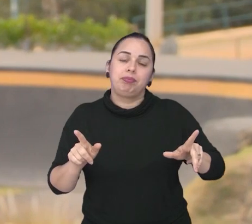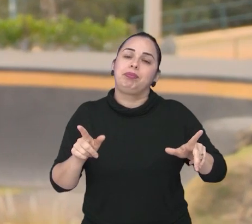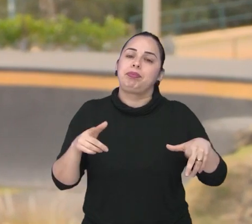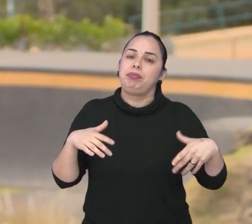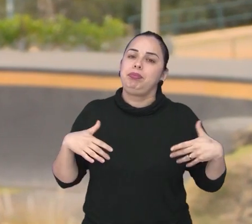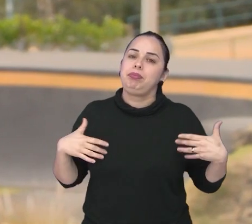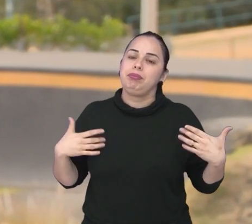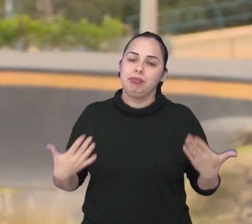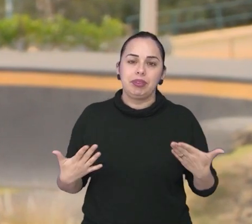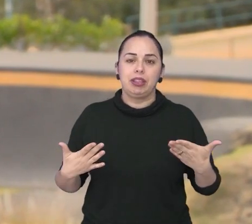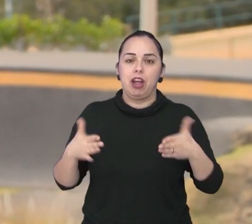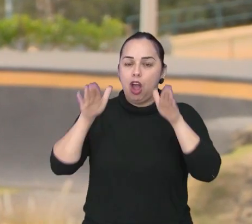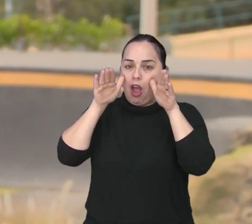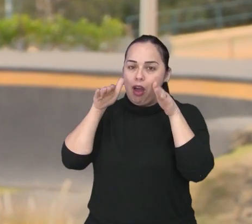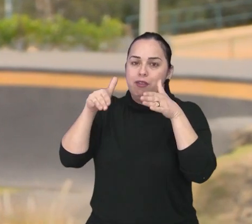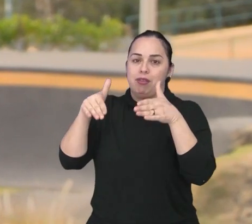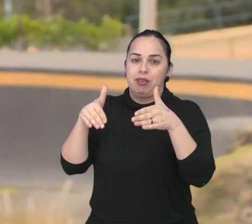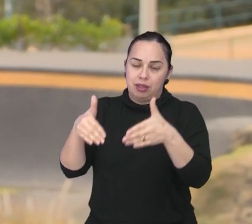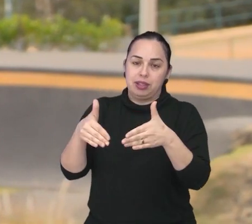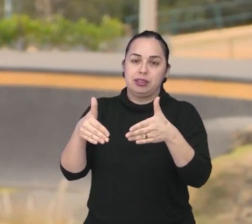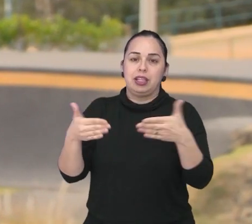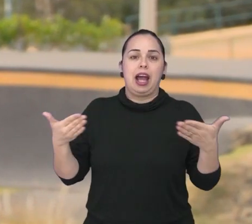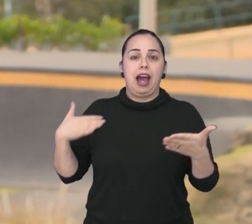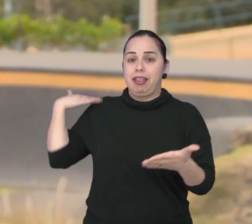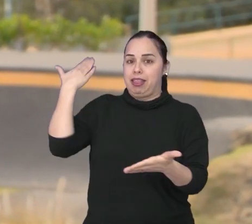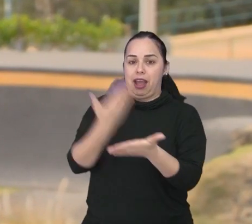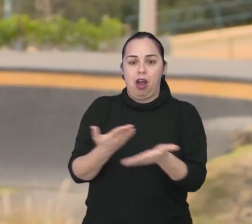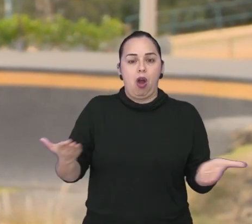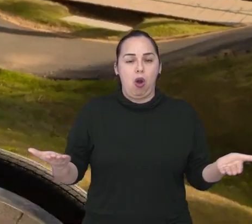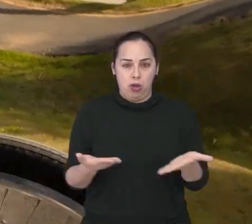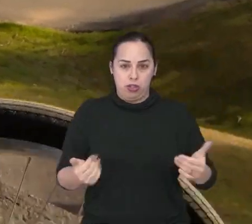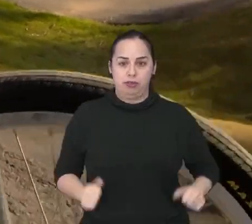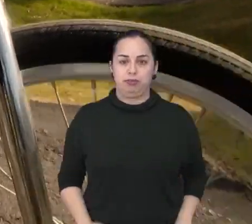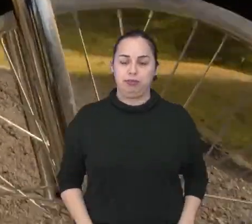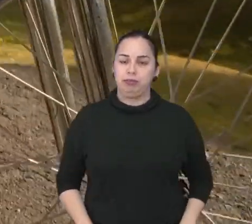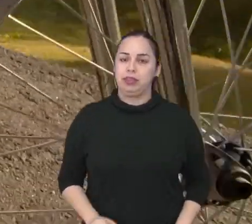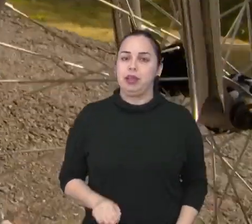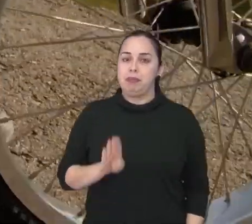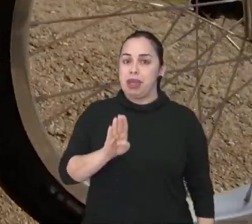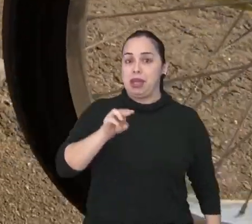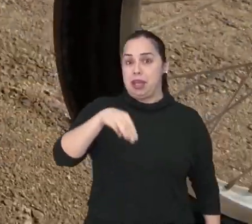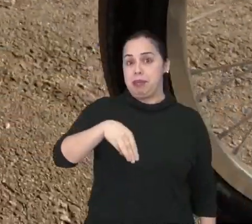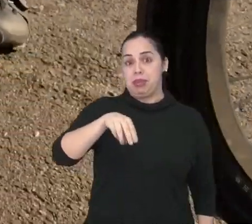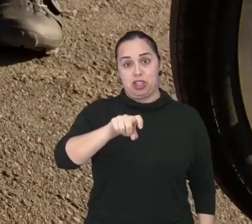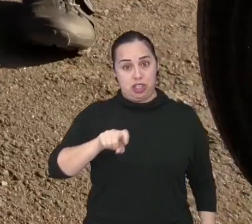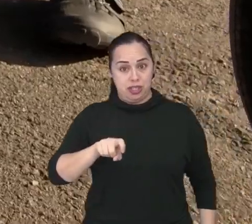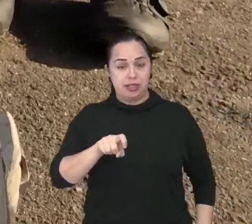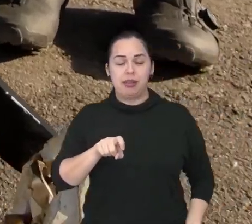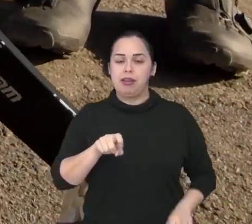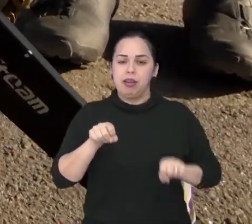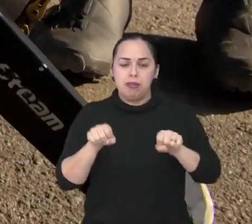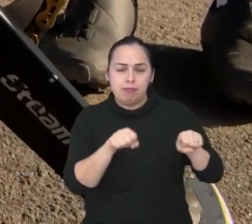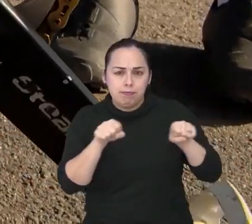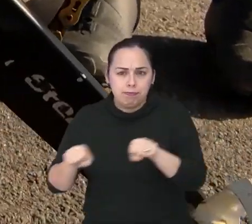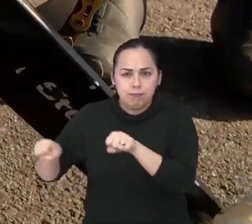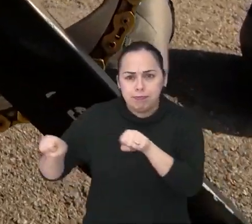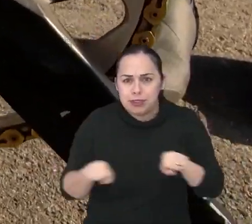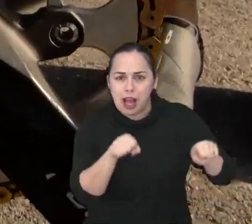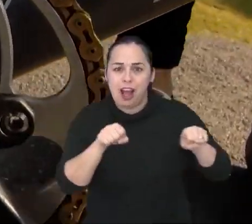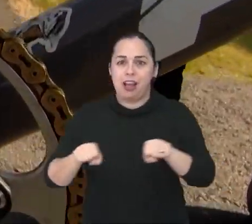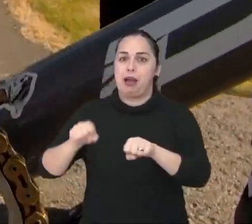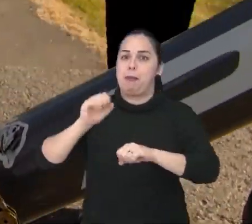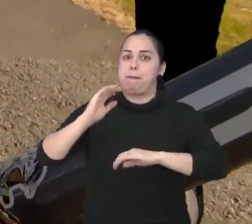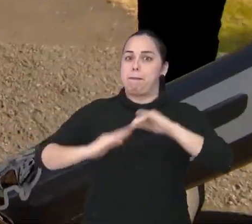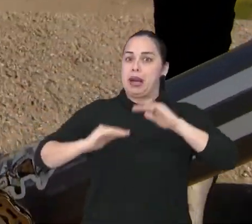diferente. E daí eu foquei mais no bicicross e tô até hoje. O bicicross, também conhecido como BMX, é um